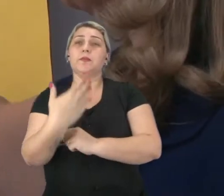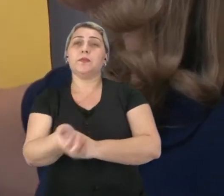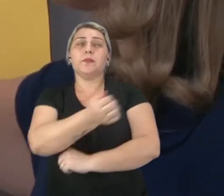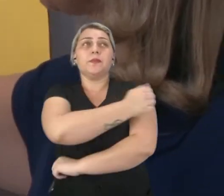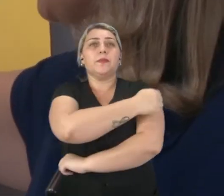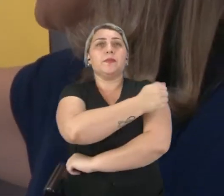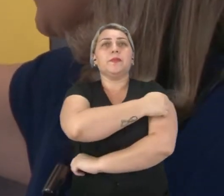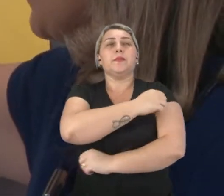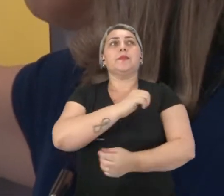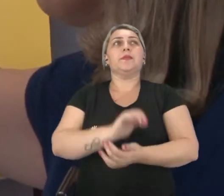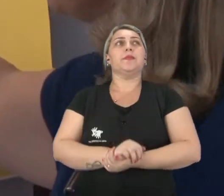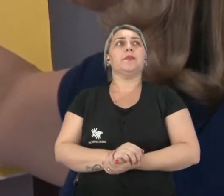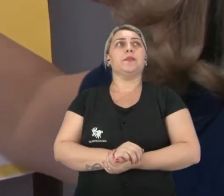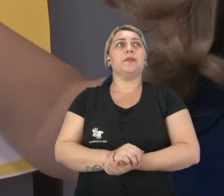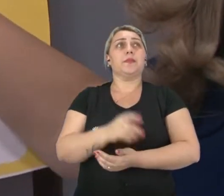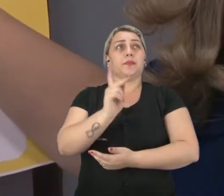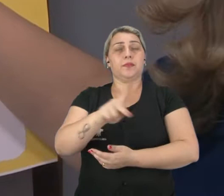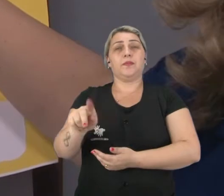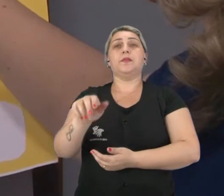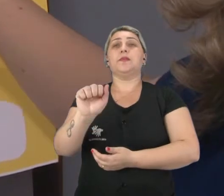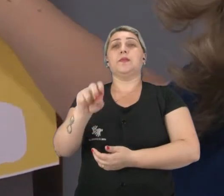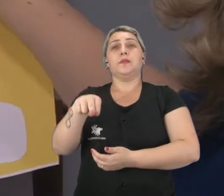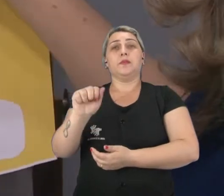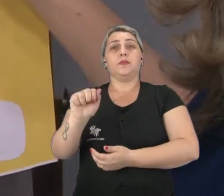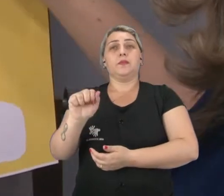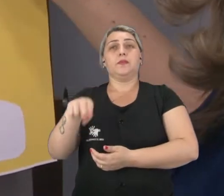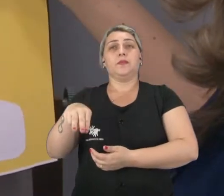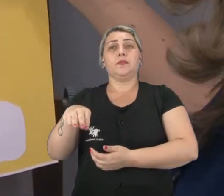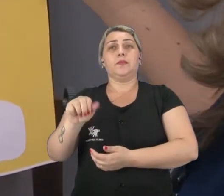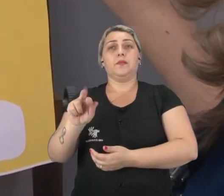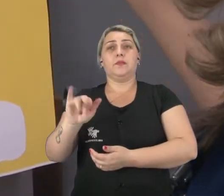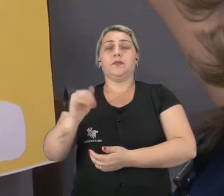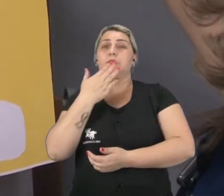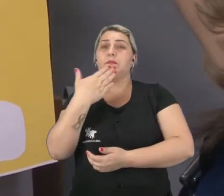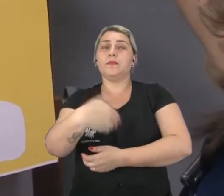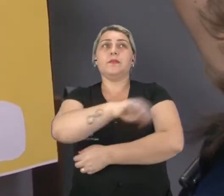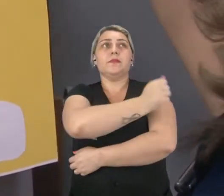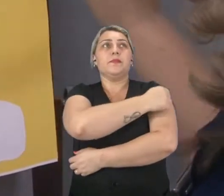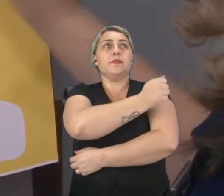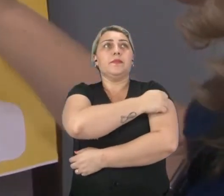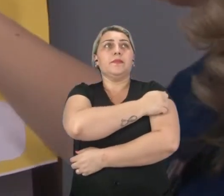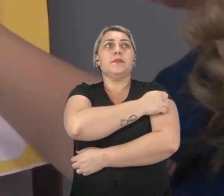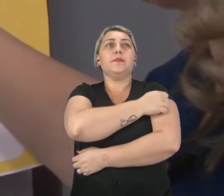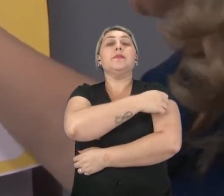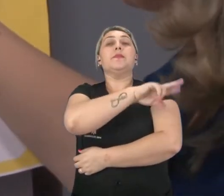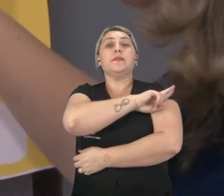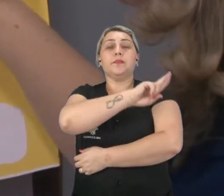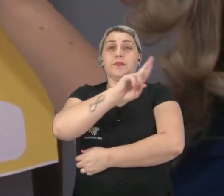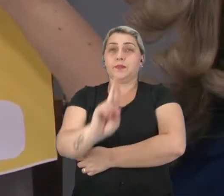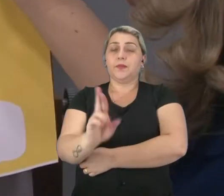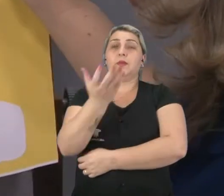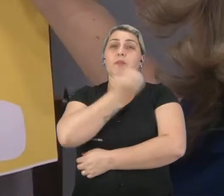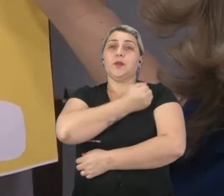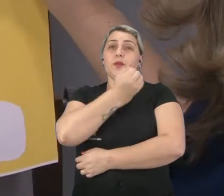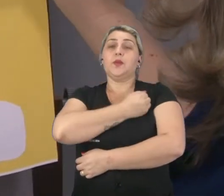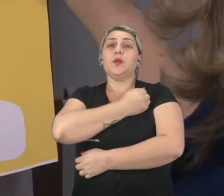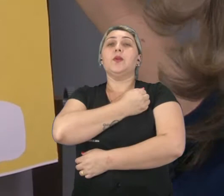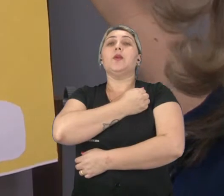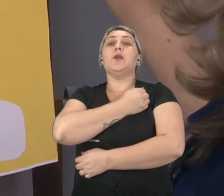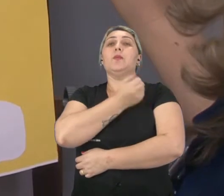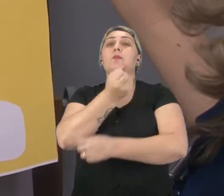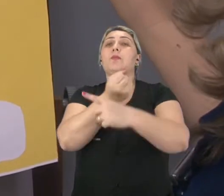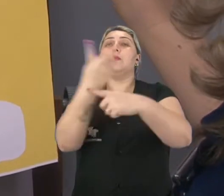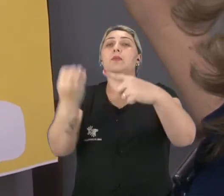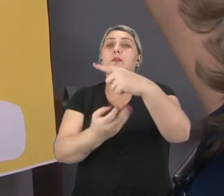alunos. Olha só, a professora Ana Maria pediu a seus alunos que representasse o número